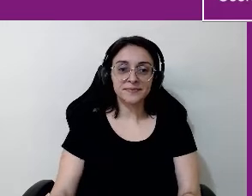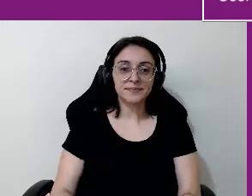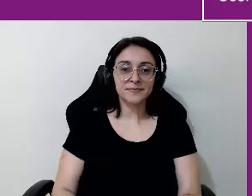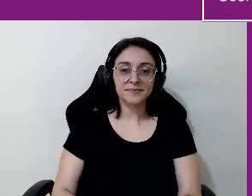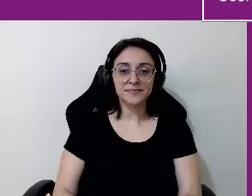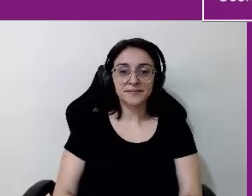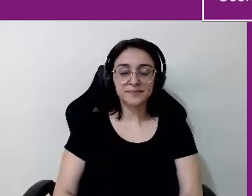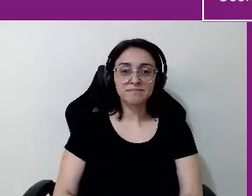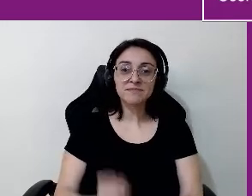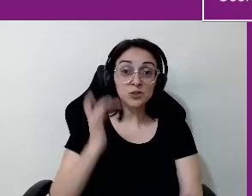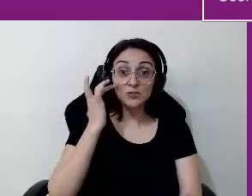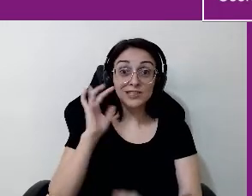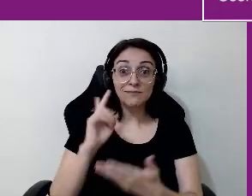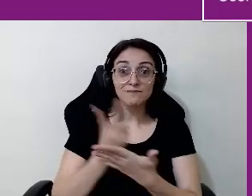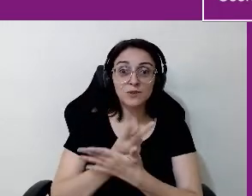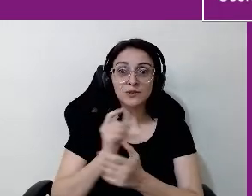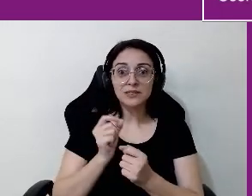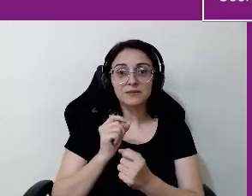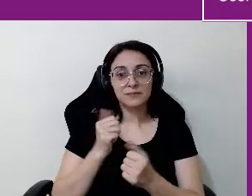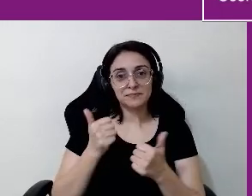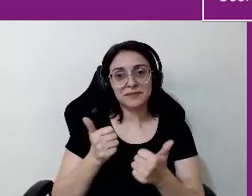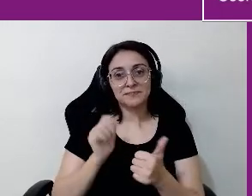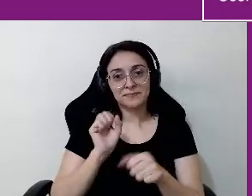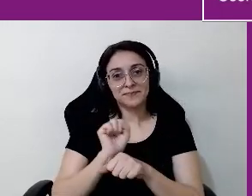Não sei o que está acontecendo, mas tudo bem.